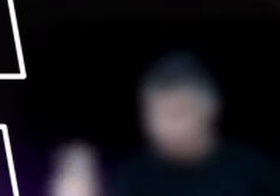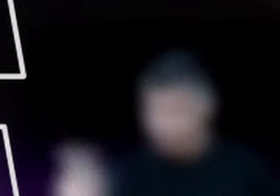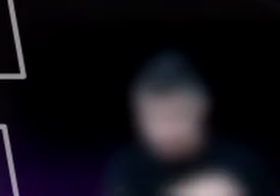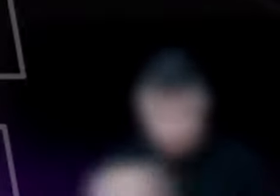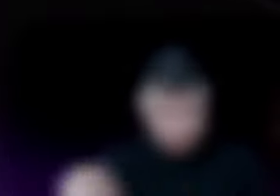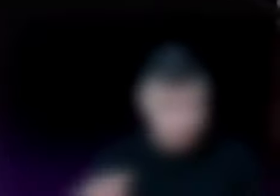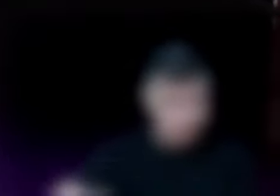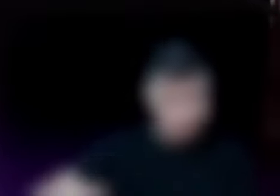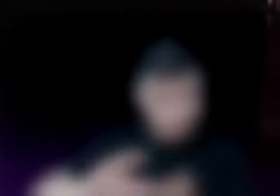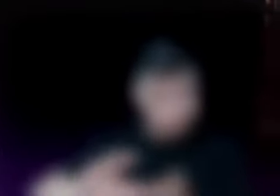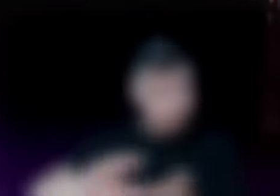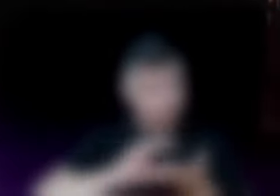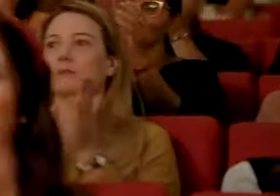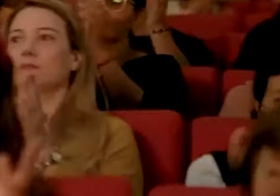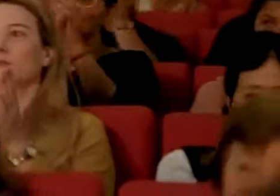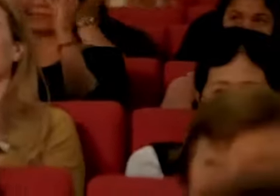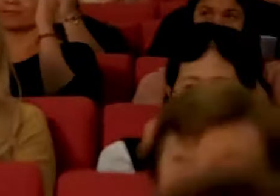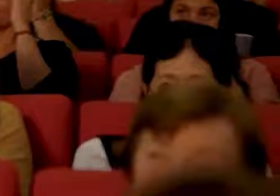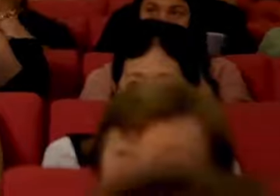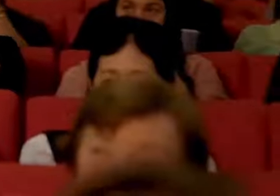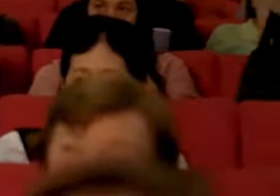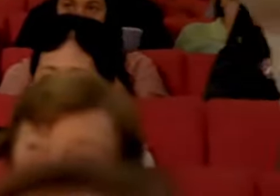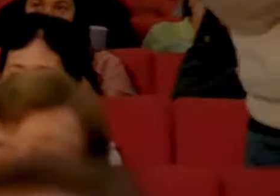Ciência, saúde,